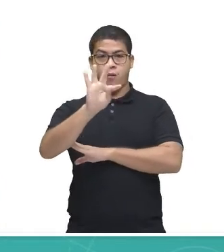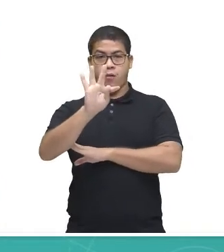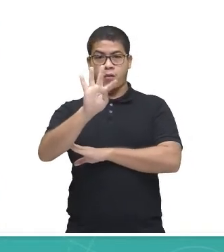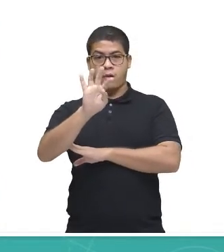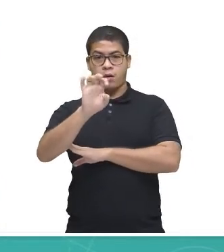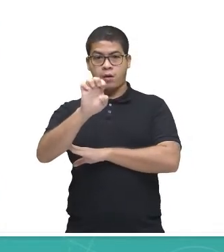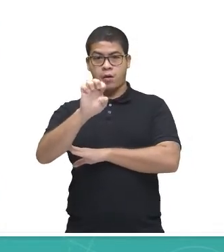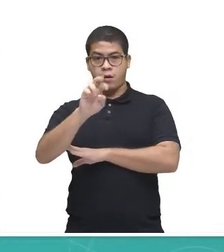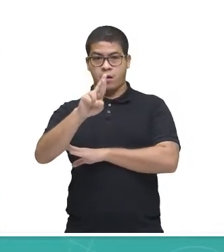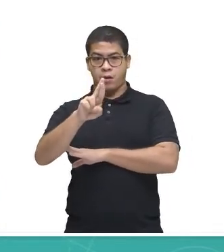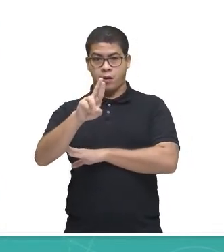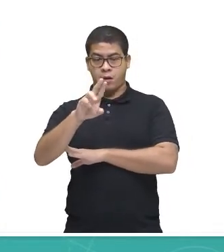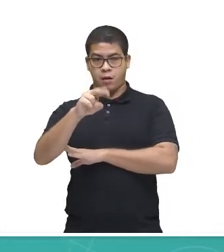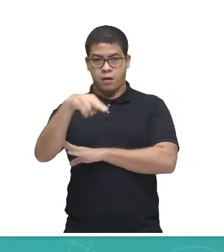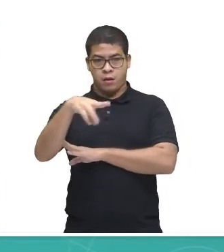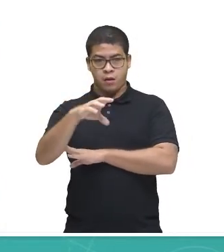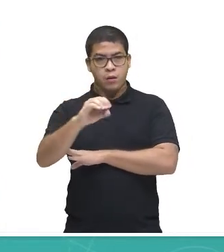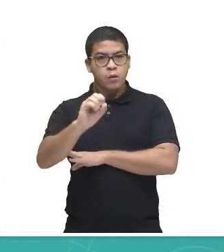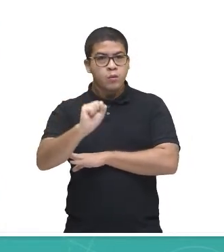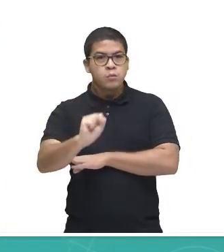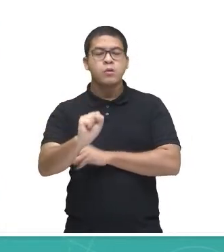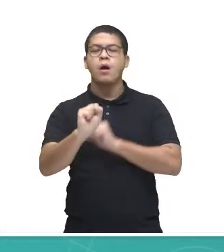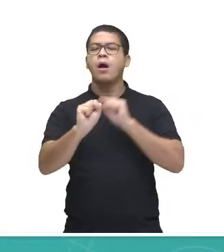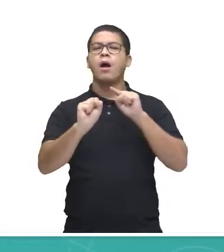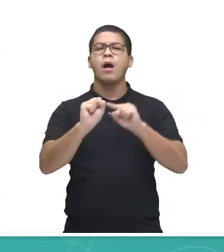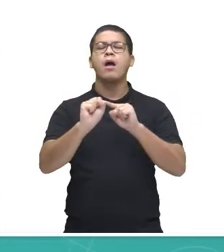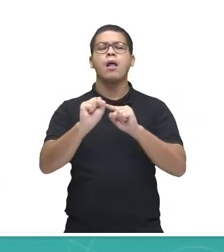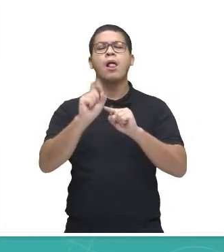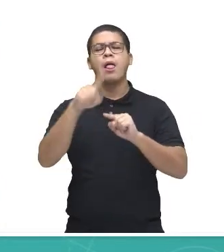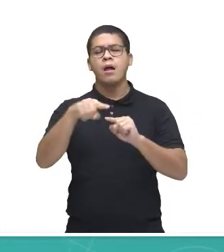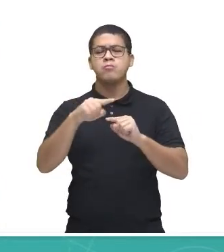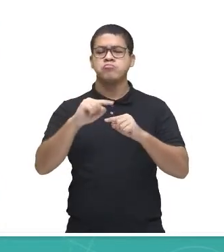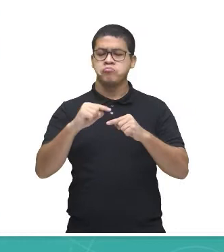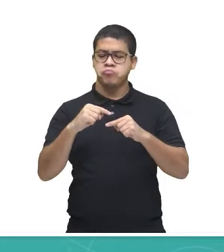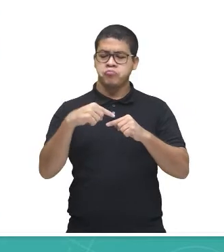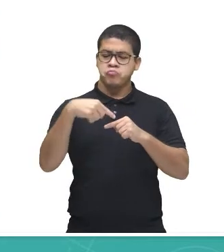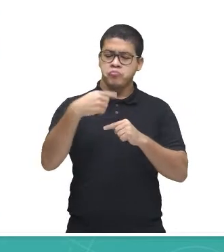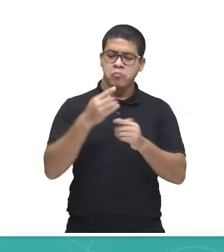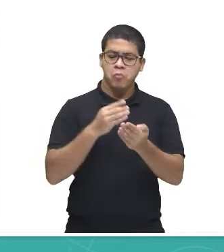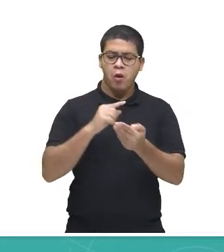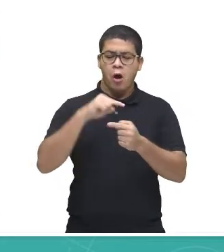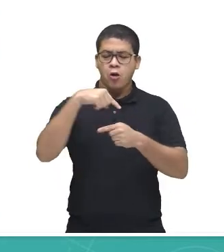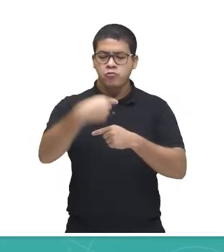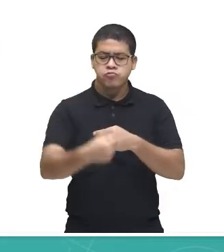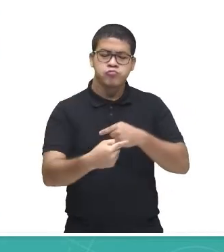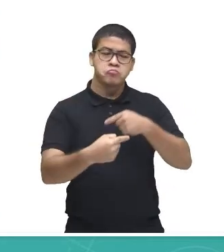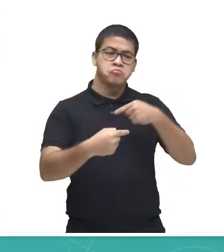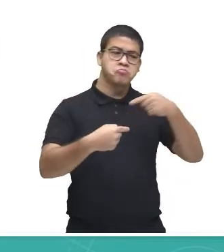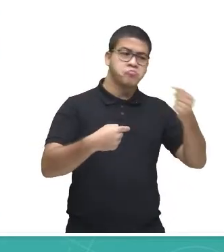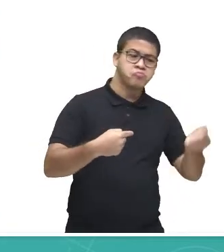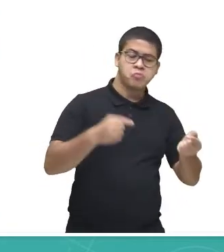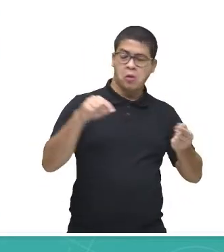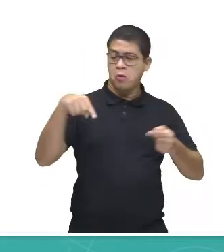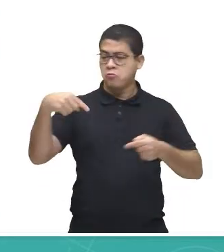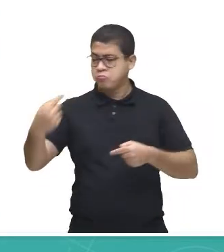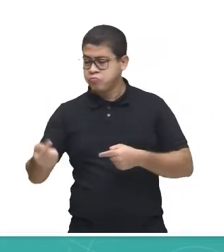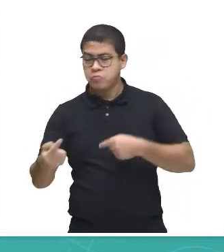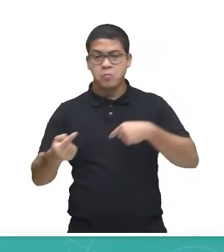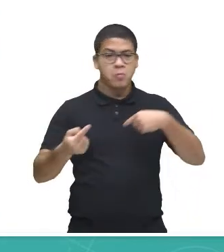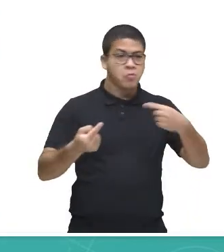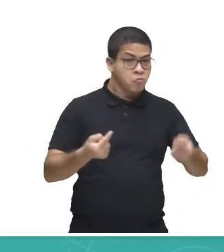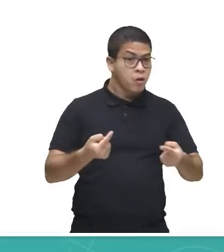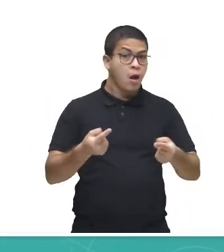de alternar, ou seja, esses alternos também a gente vai sempre identificá-los